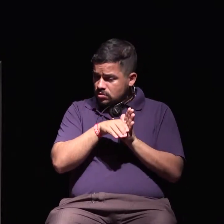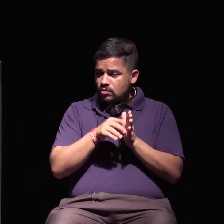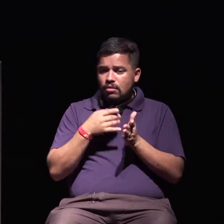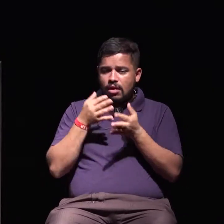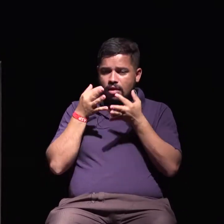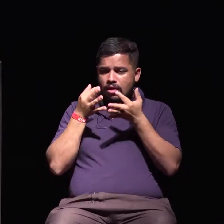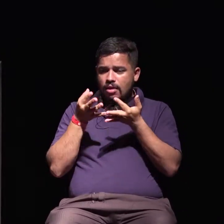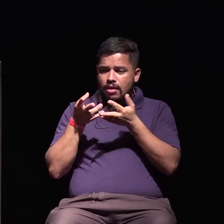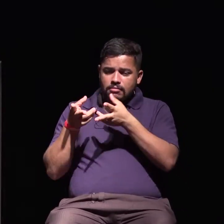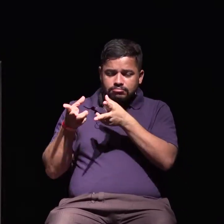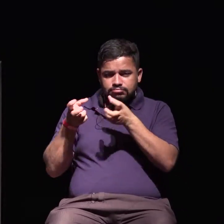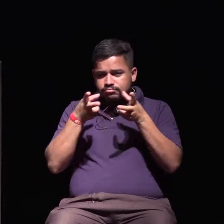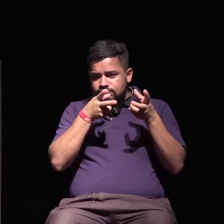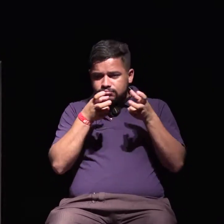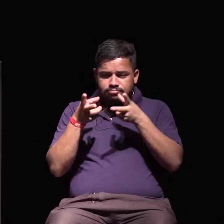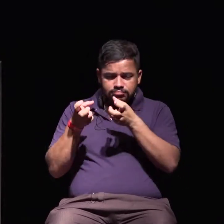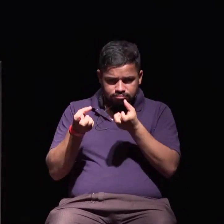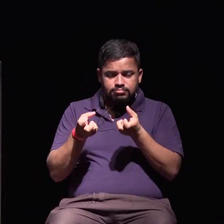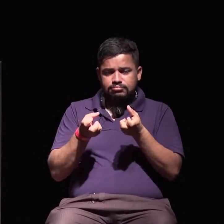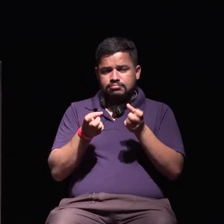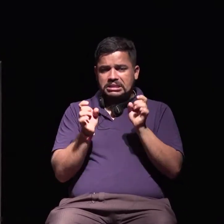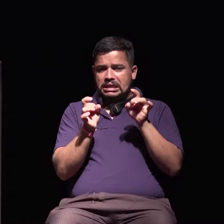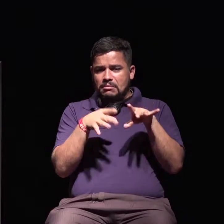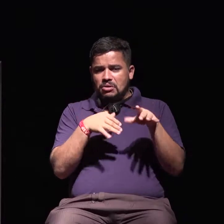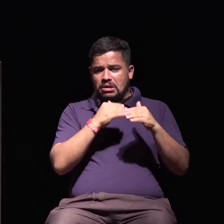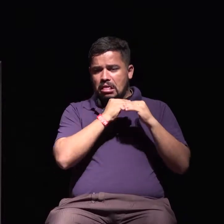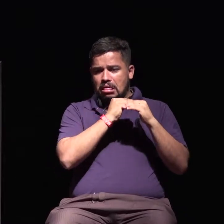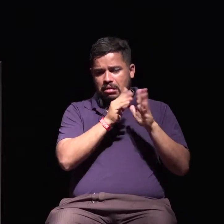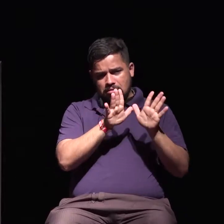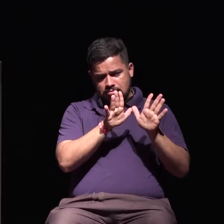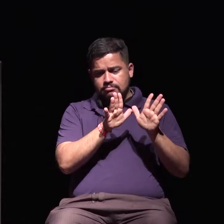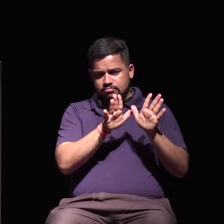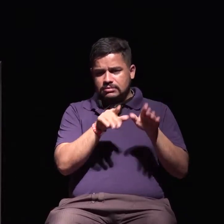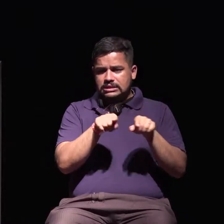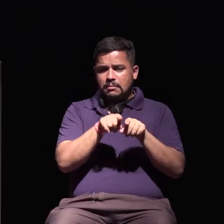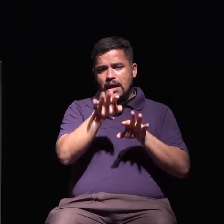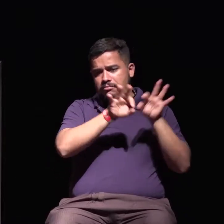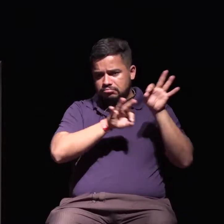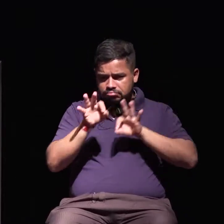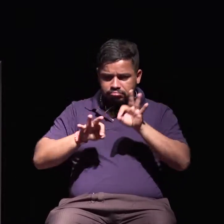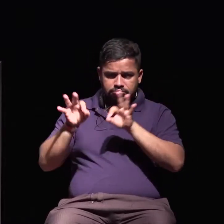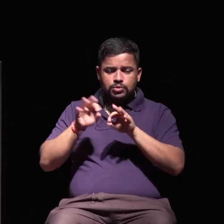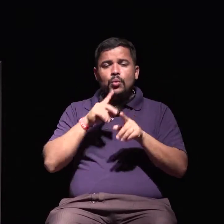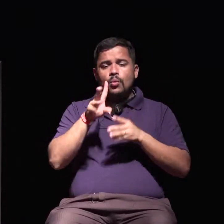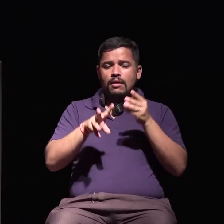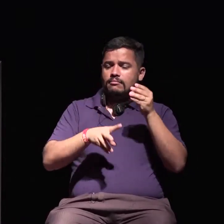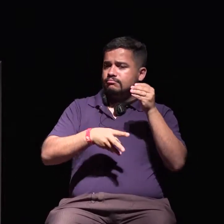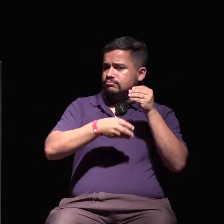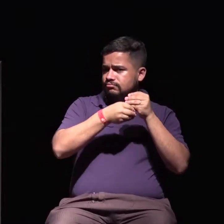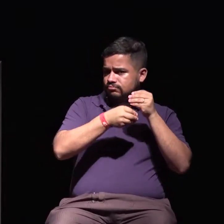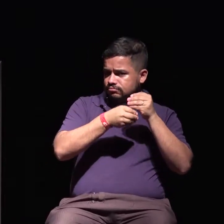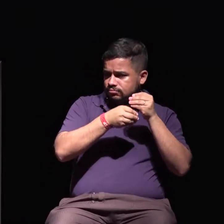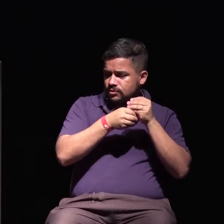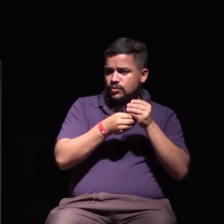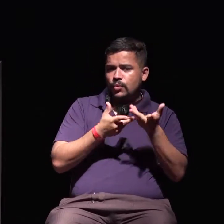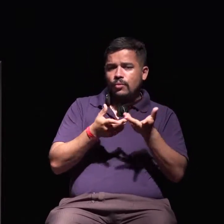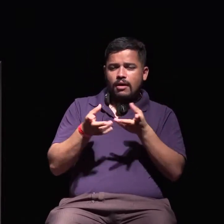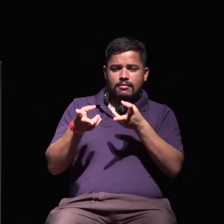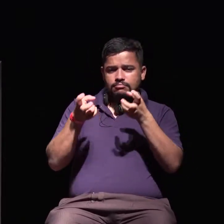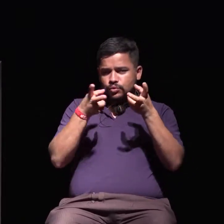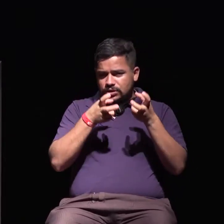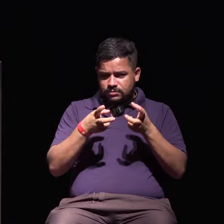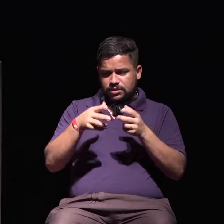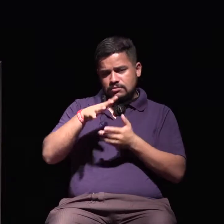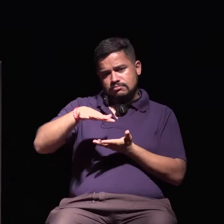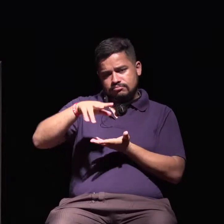observando obras que, abandonando o formalismo e o puro exercício da estética, se propõem a acrescentar algo em termos de concepção de dança.